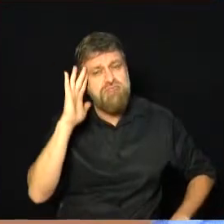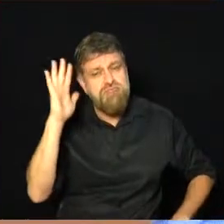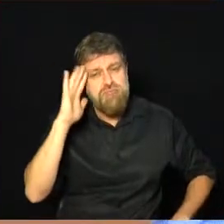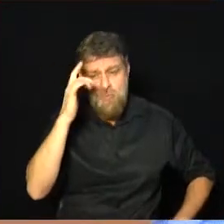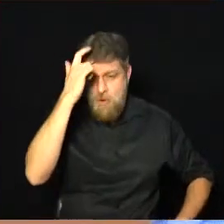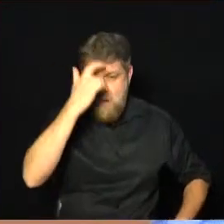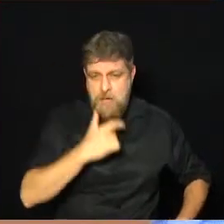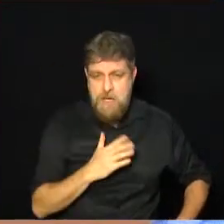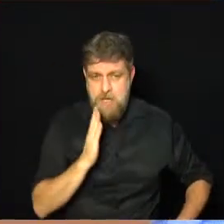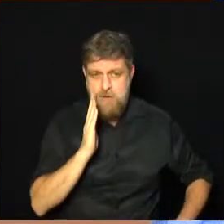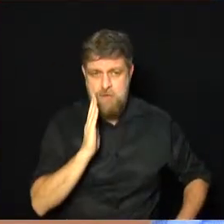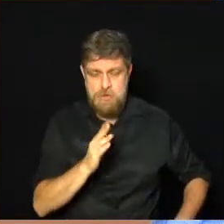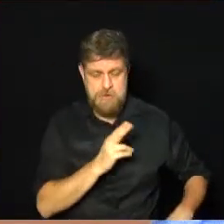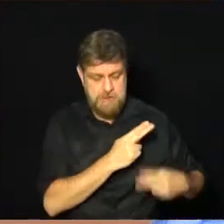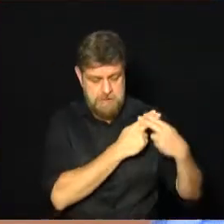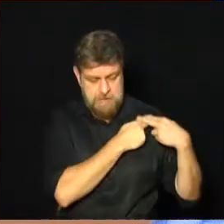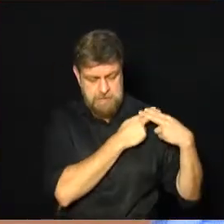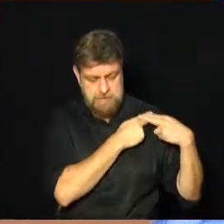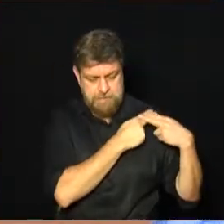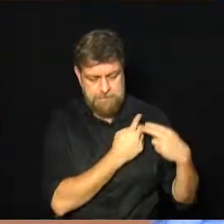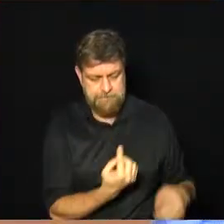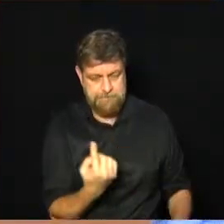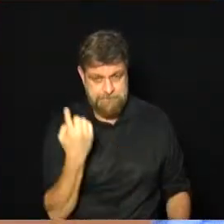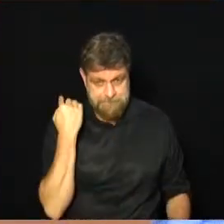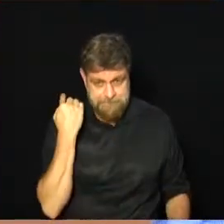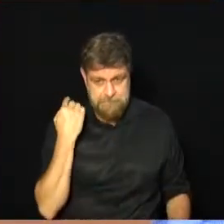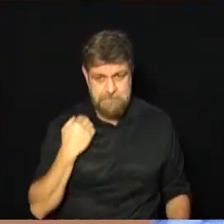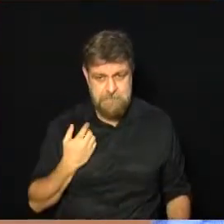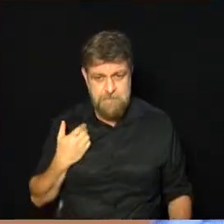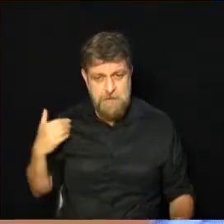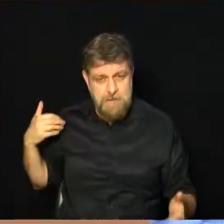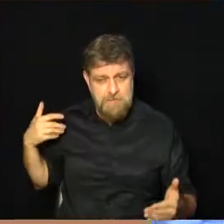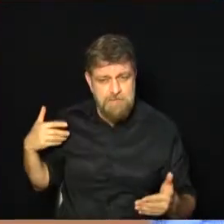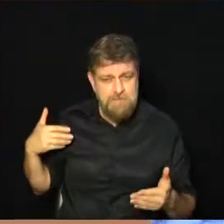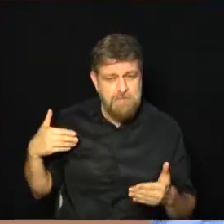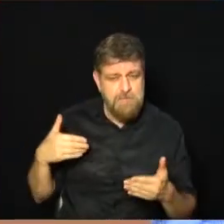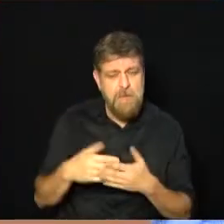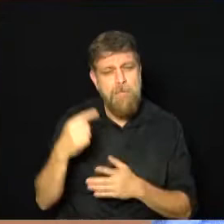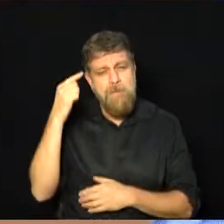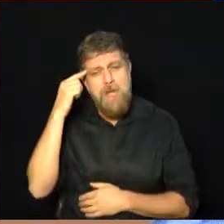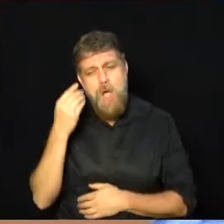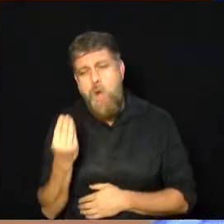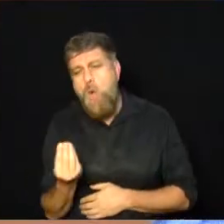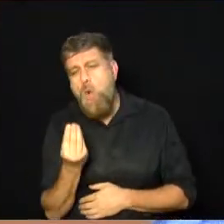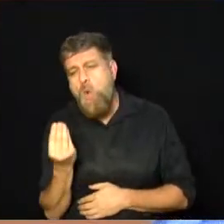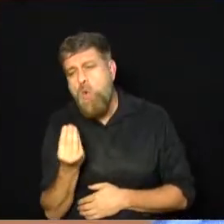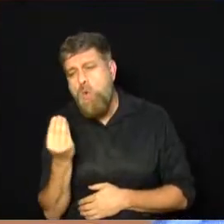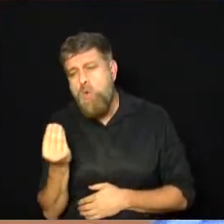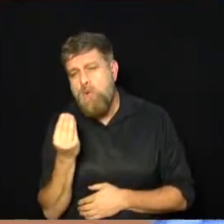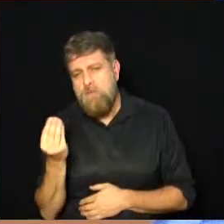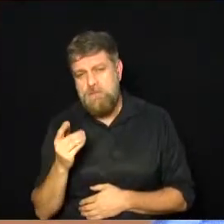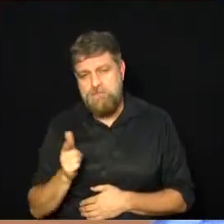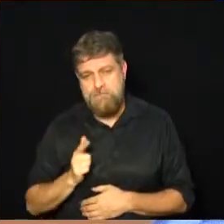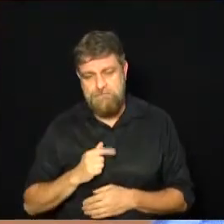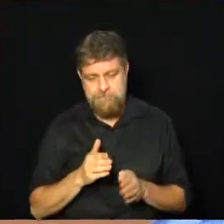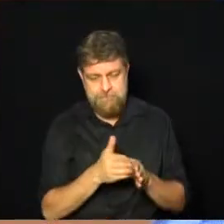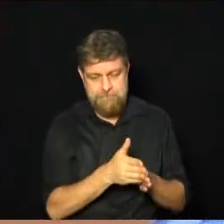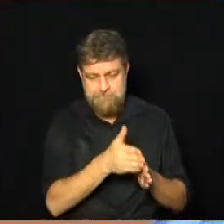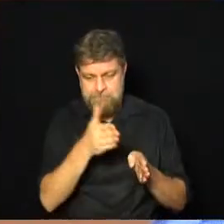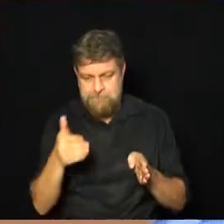estava lá nessa posição. Nós tínhamos isso e começamos a pensar, então, como é que nós desenvolveríamos as demais